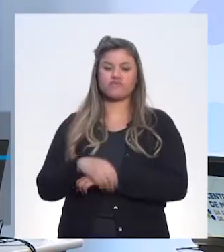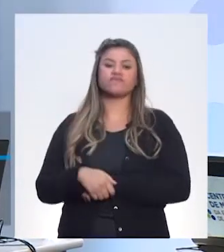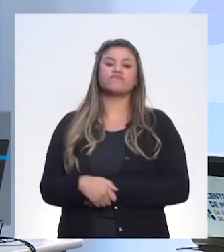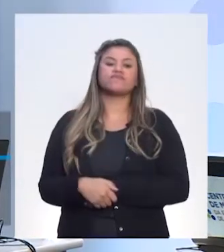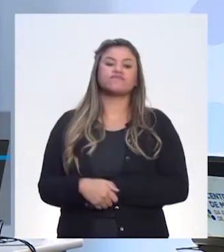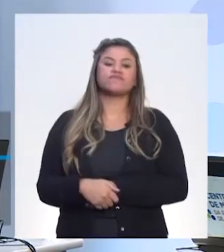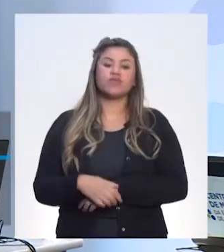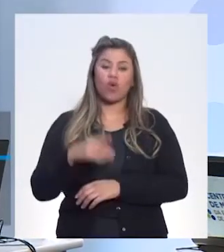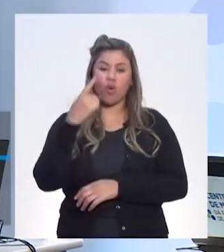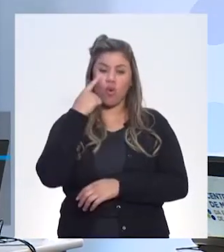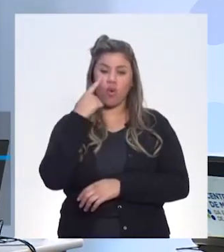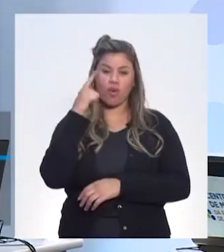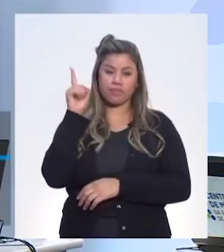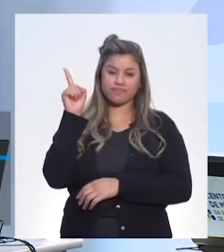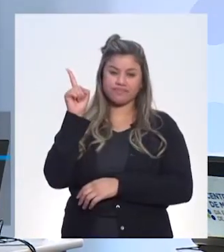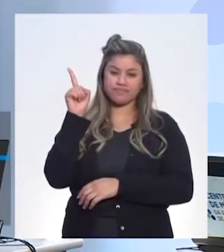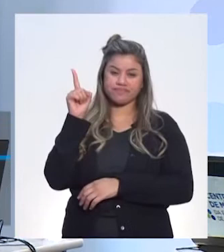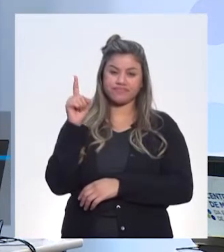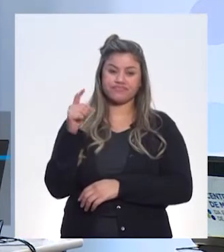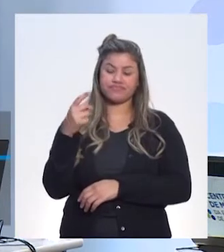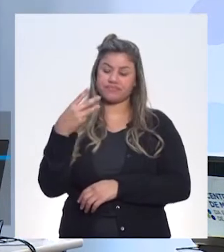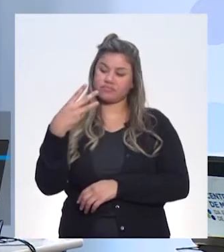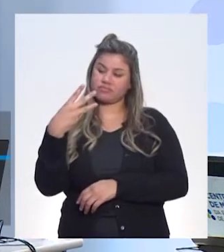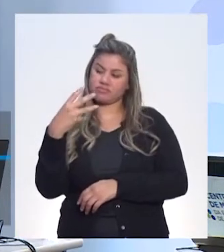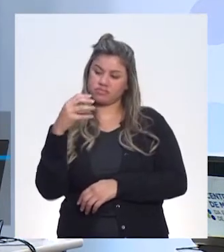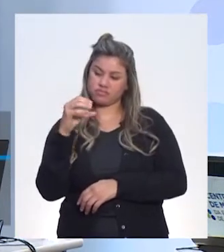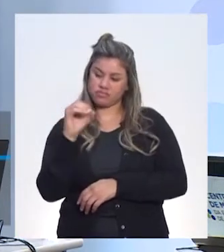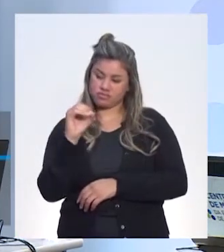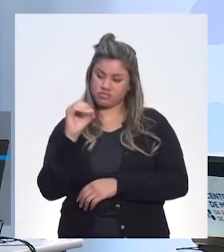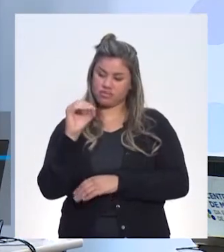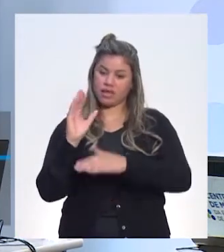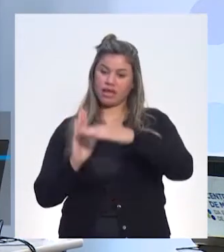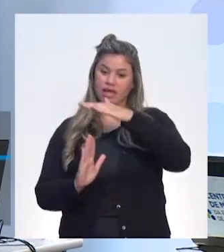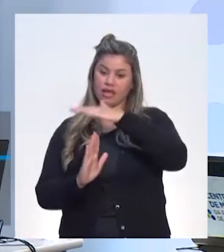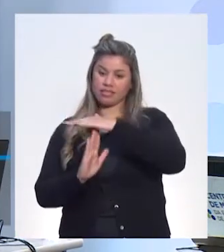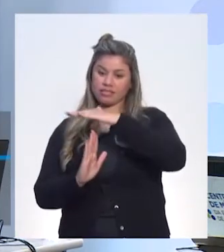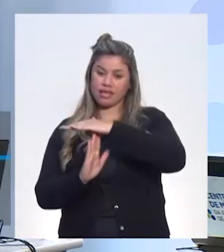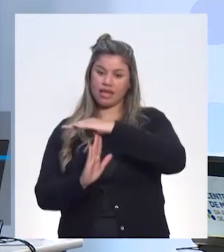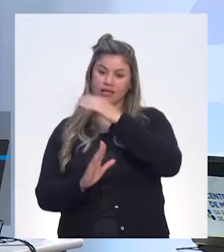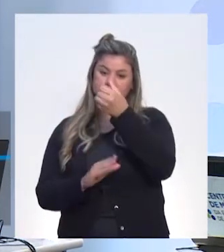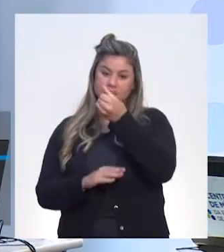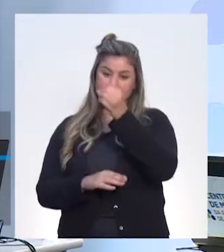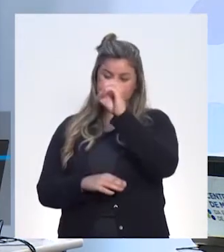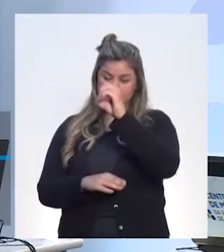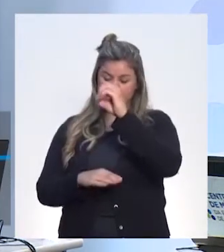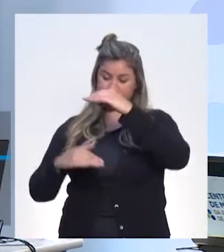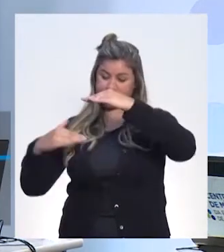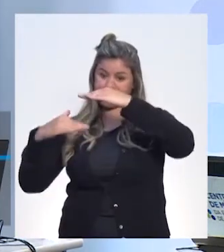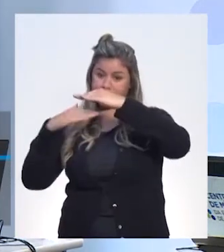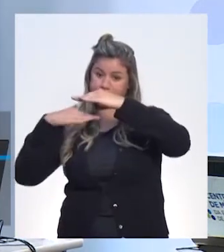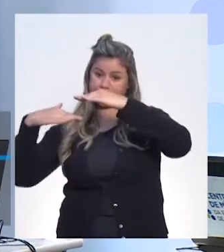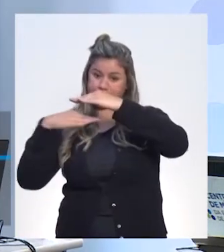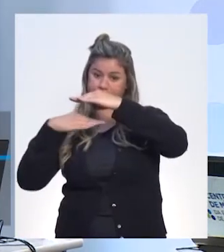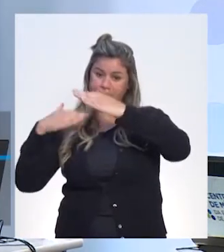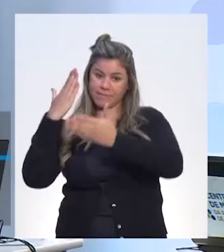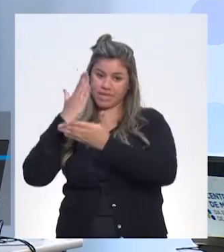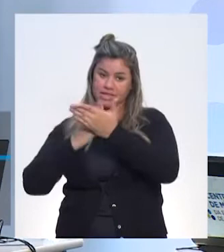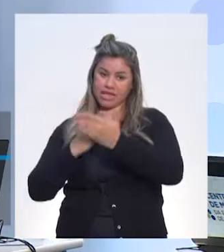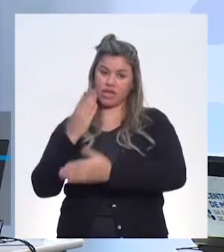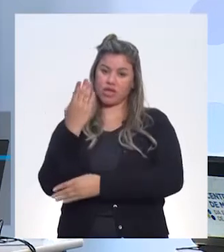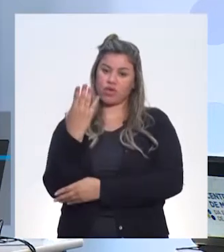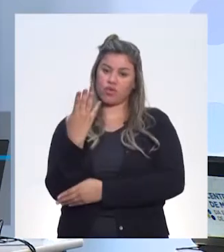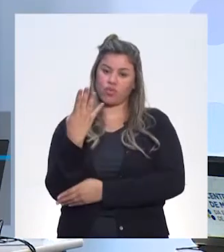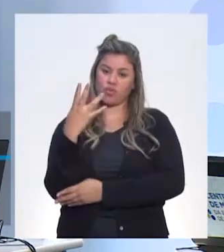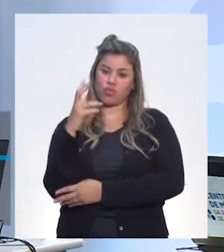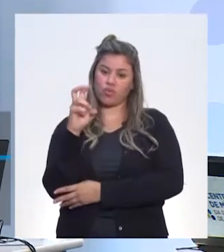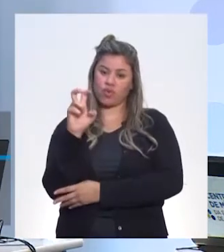60, eu tenho 30 números. A metade de 30, 45. 15, né? Então, 30 mais 15,